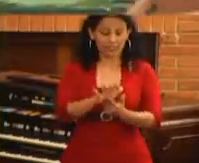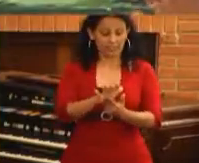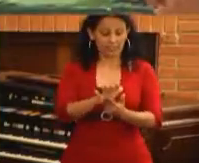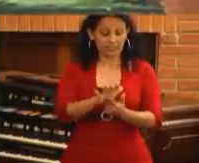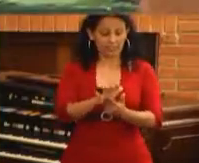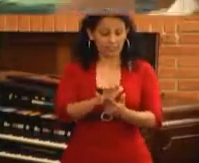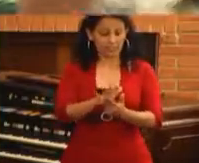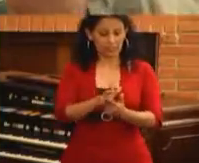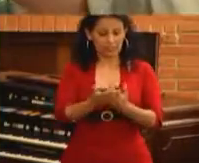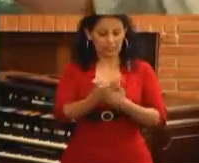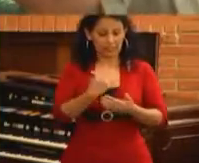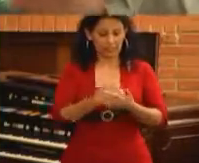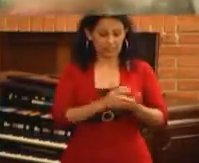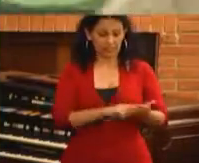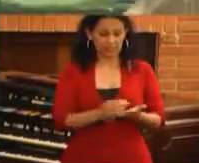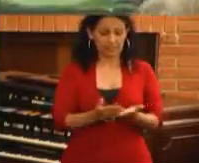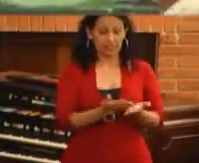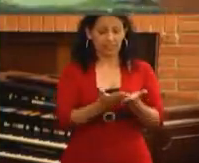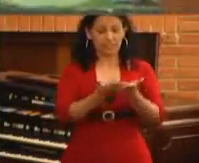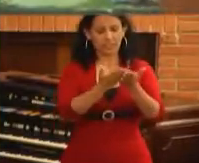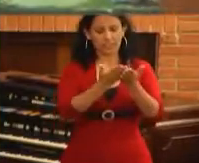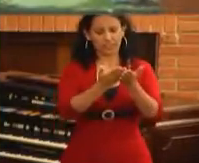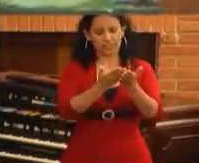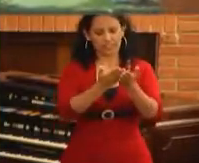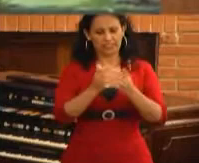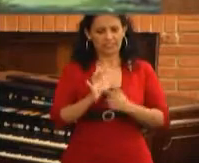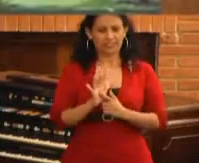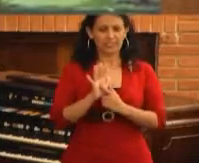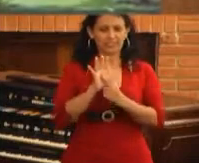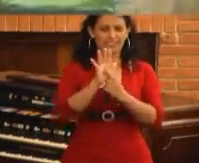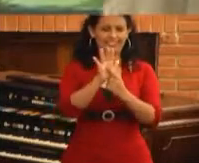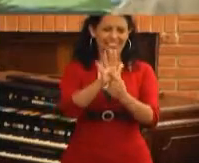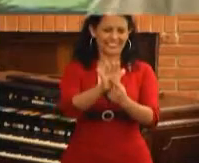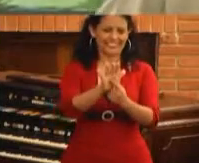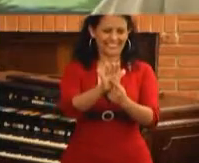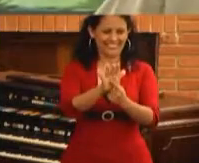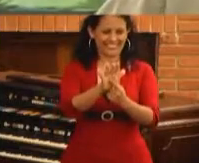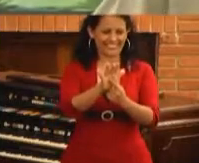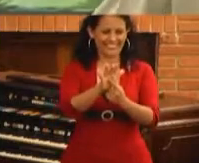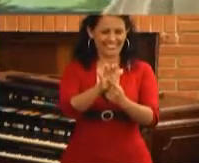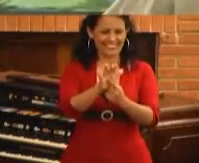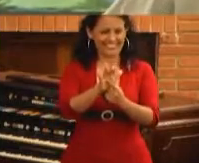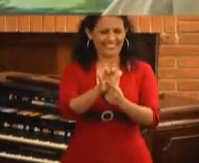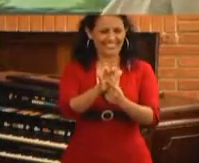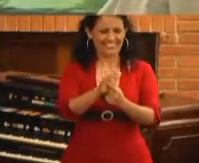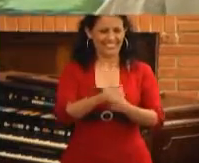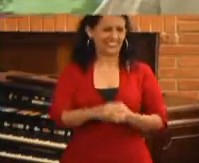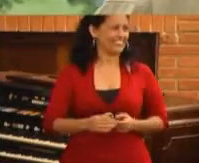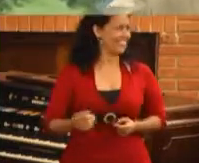pela ressurreição dentre os mortos, e ele vai se manifestar